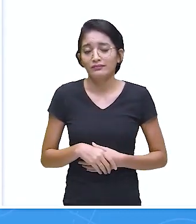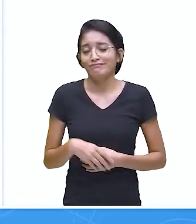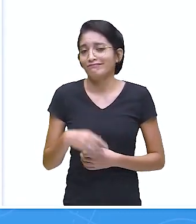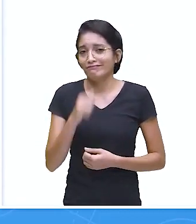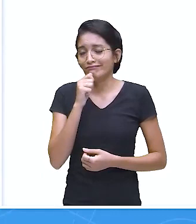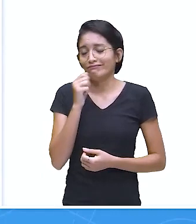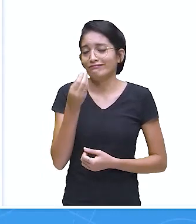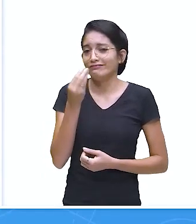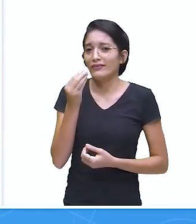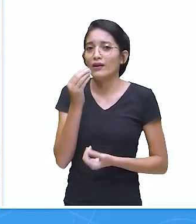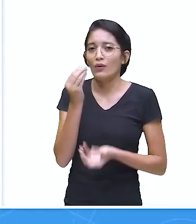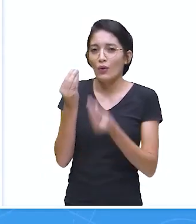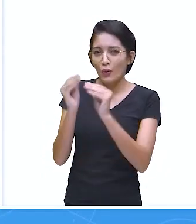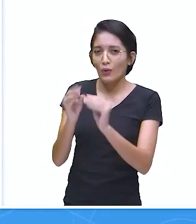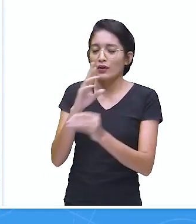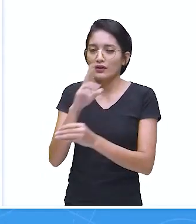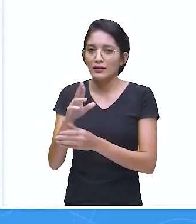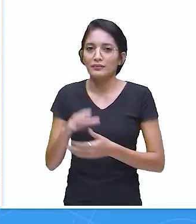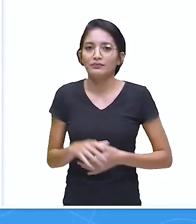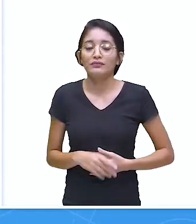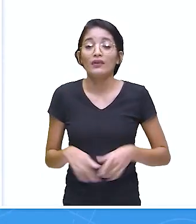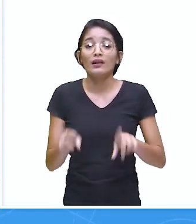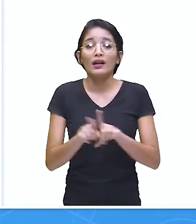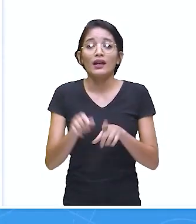respondeu. O